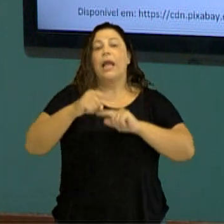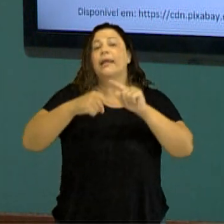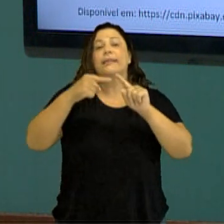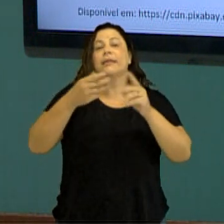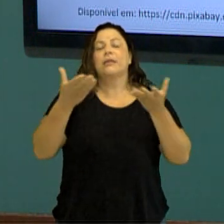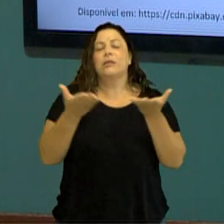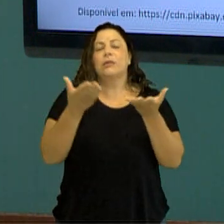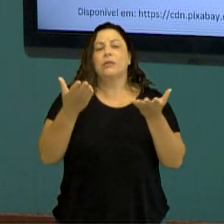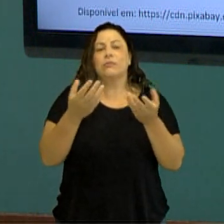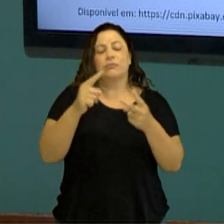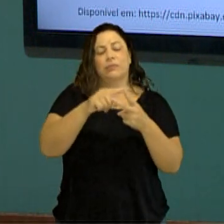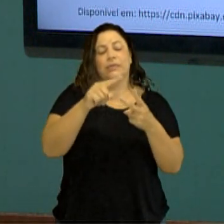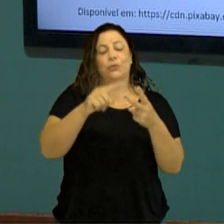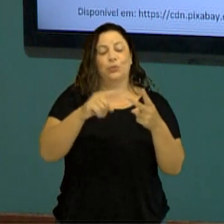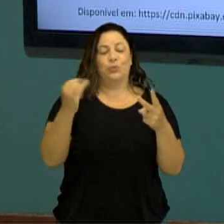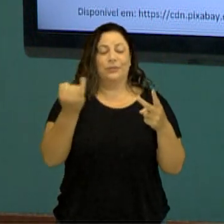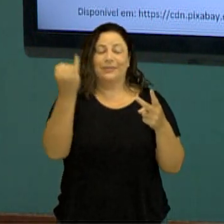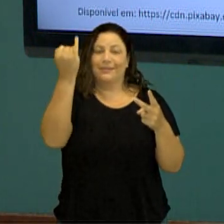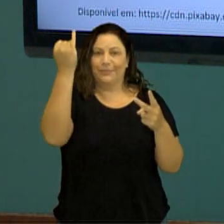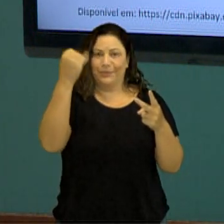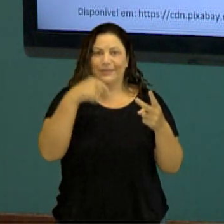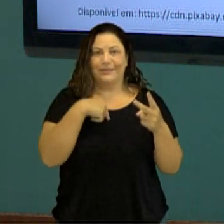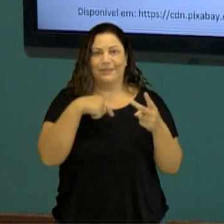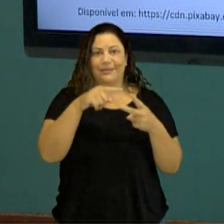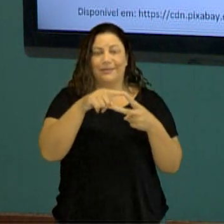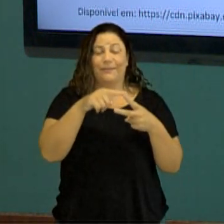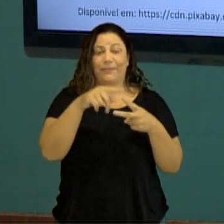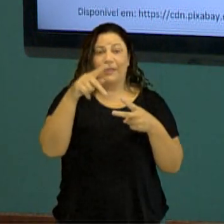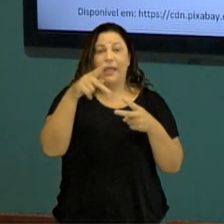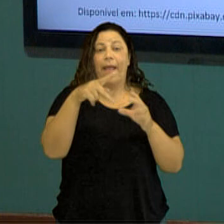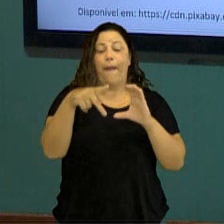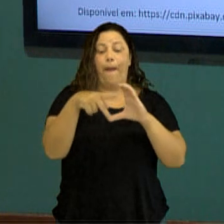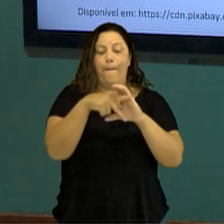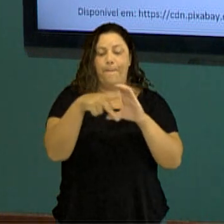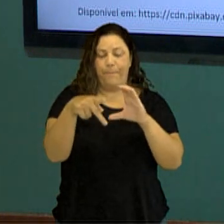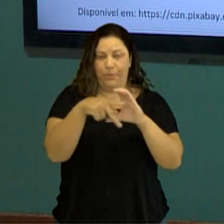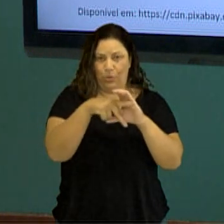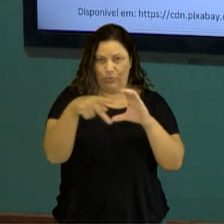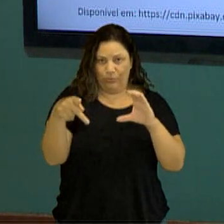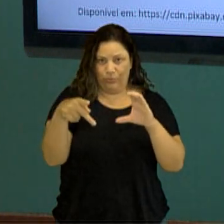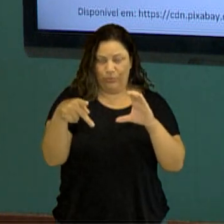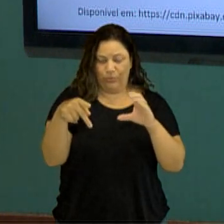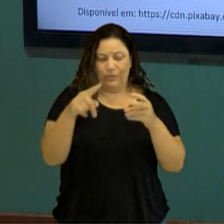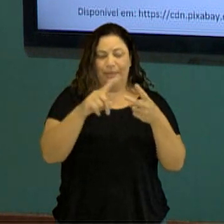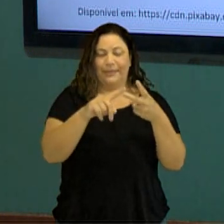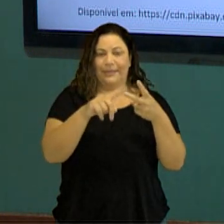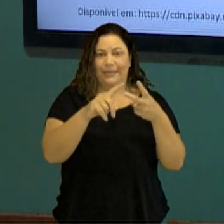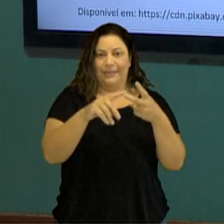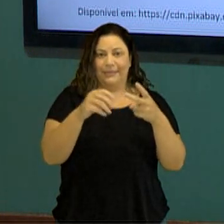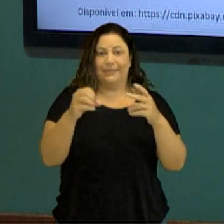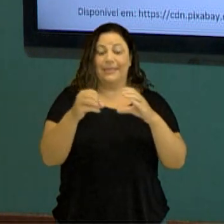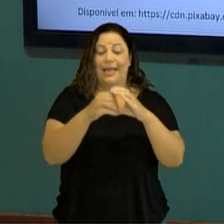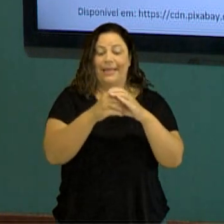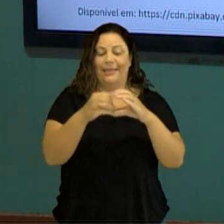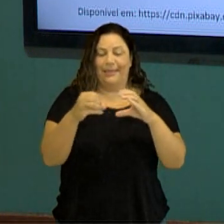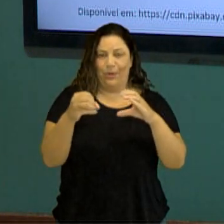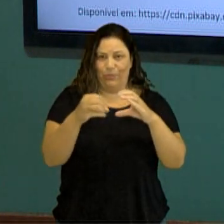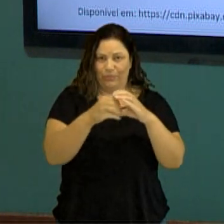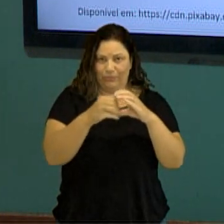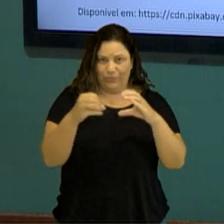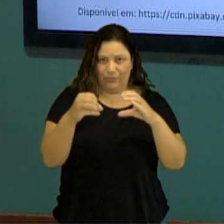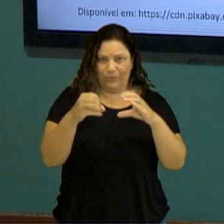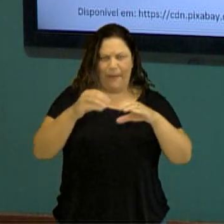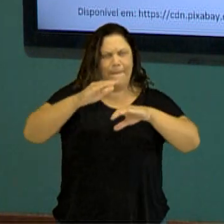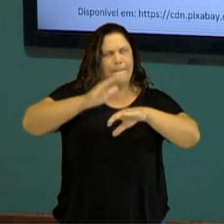considerar duas de grande importância, prótons e nêutrons. São essas cargas a que possui maior quantidade